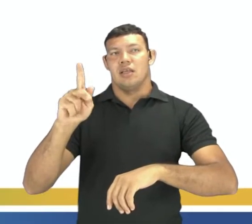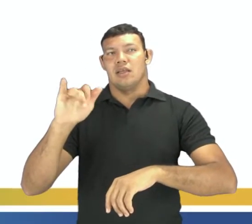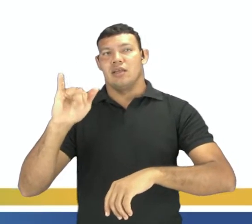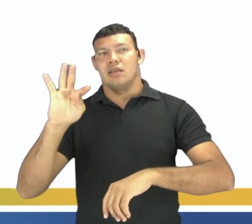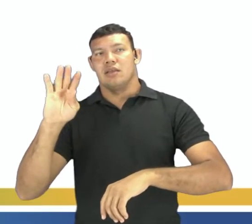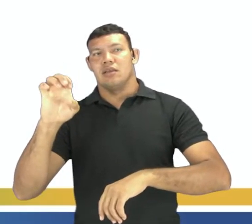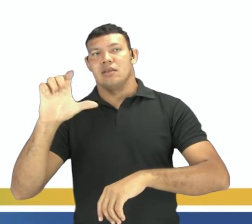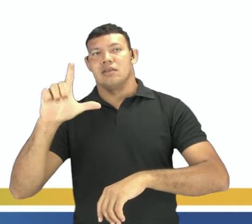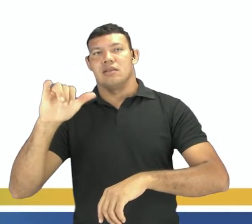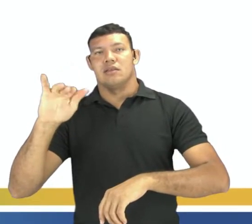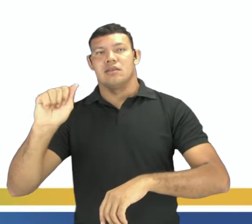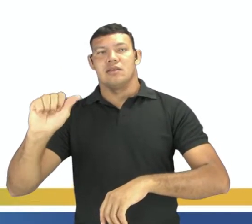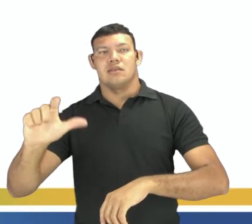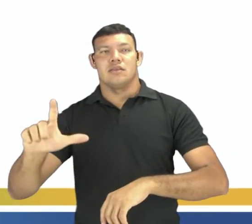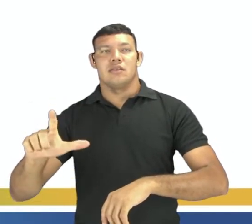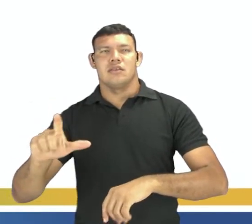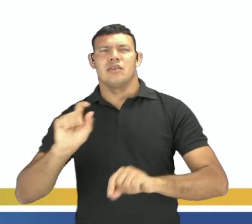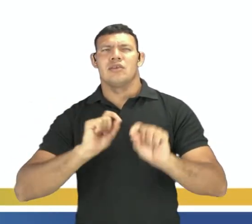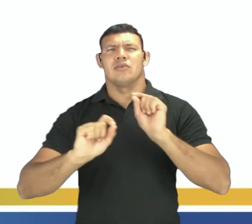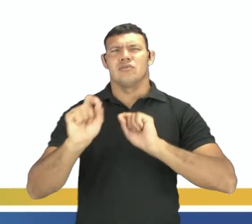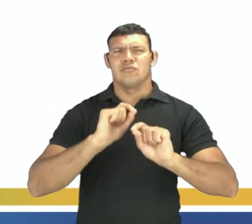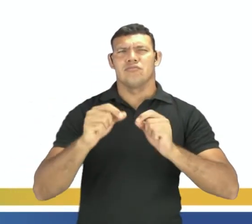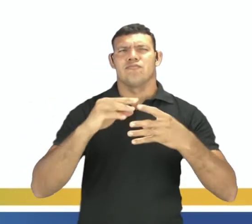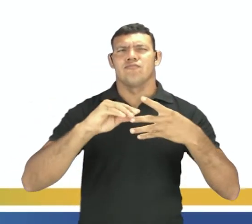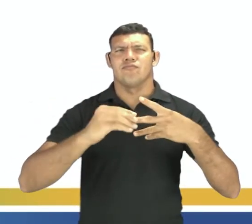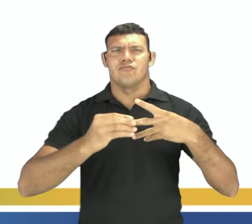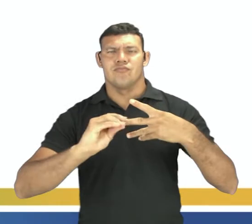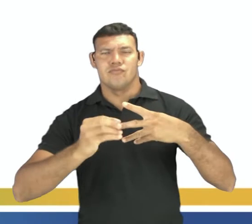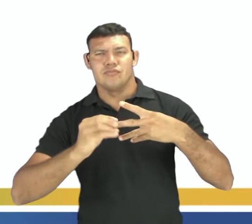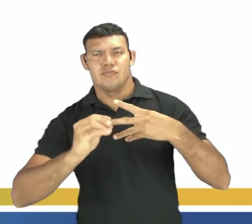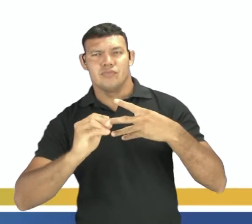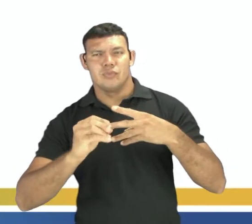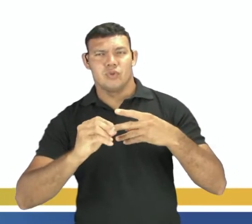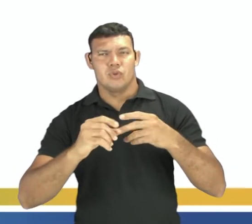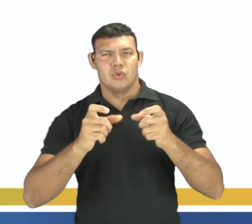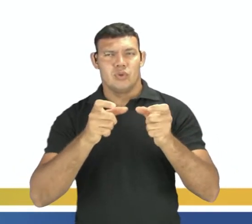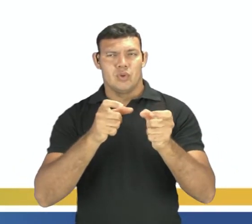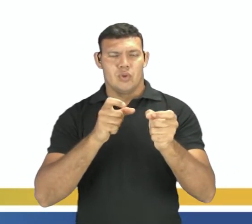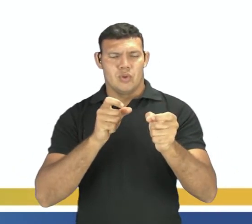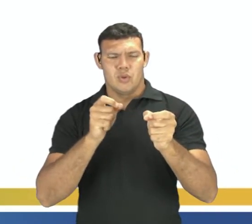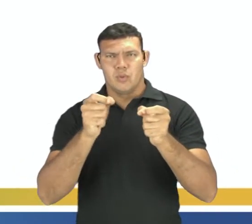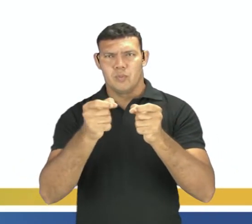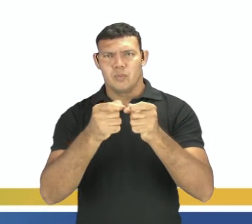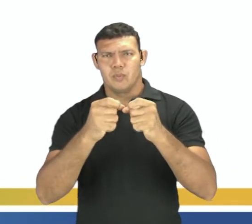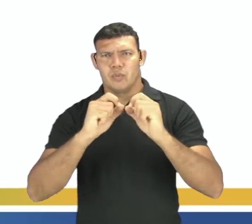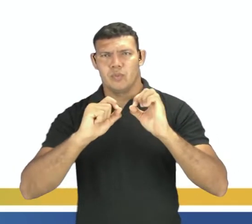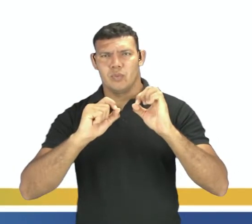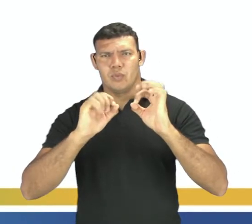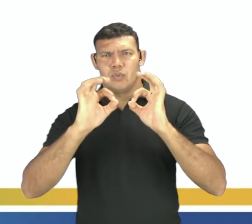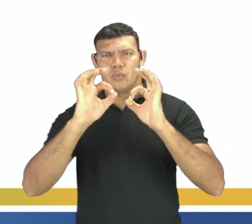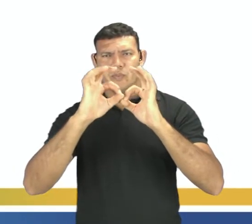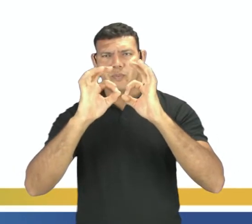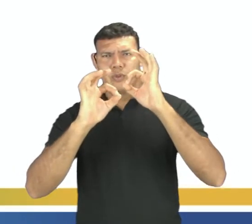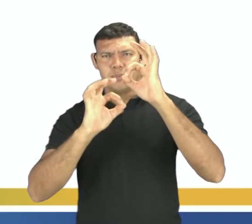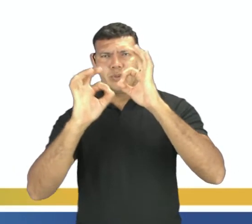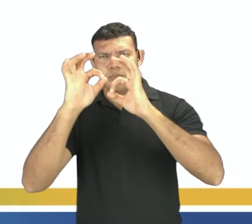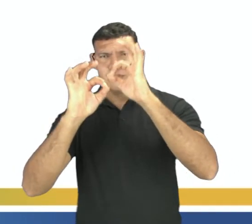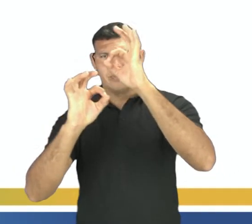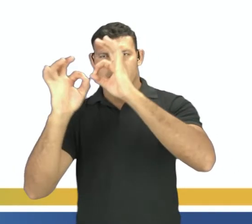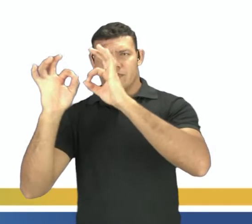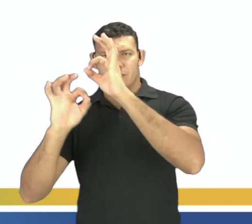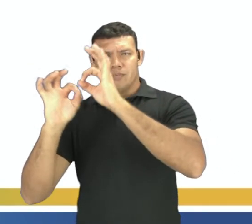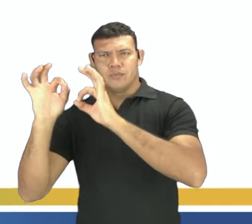células justapostas, com pouca substância entre elas, substâncias intracelular, tendo